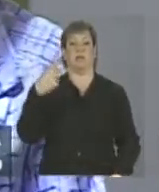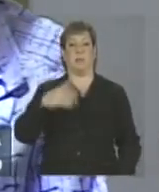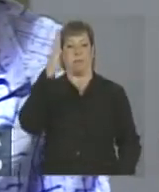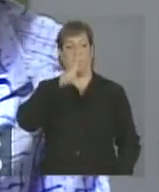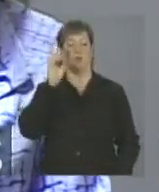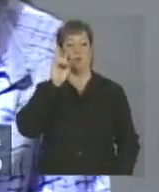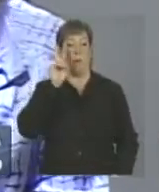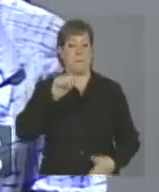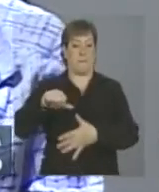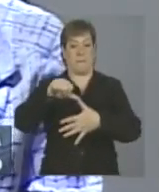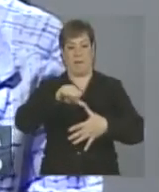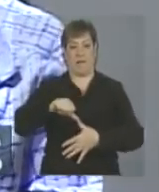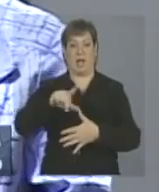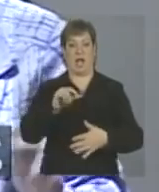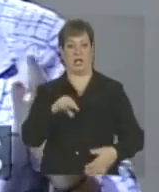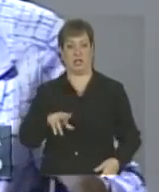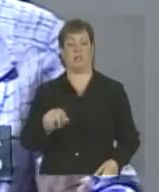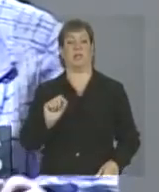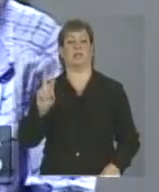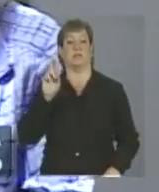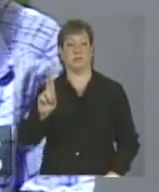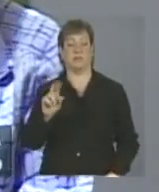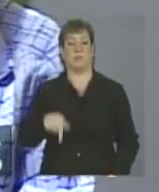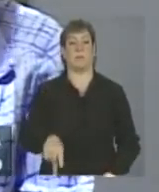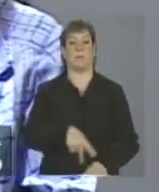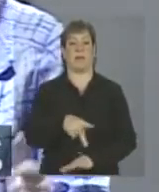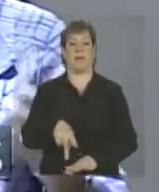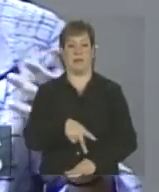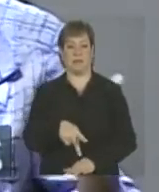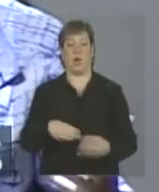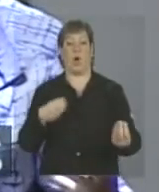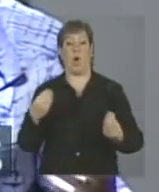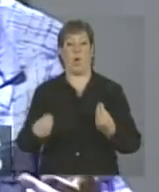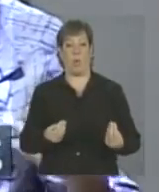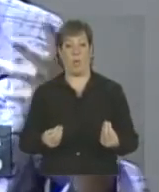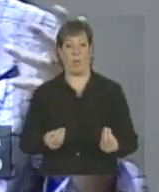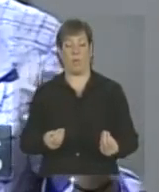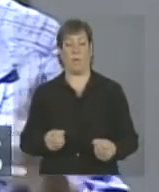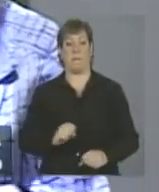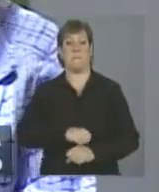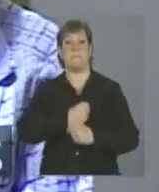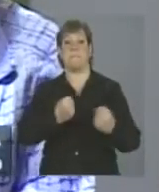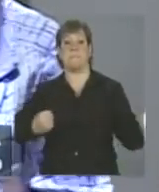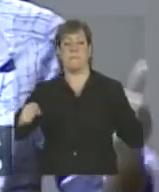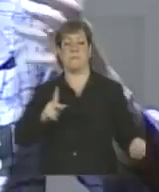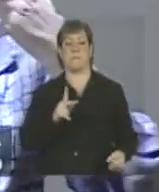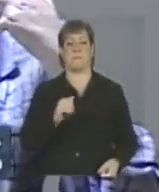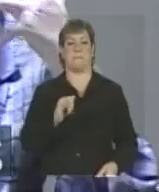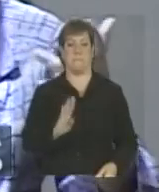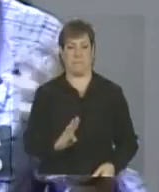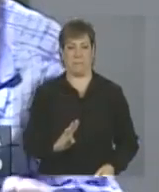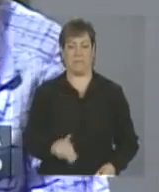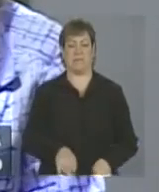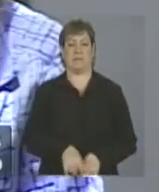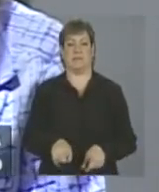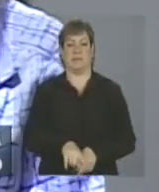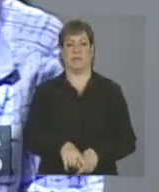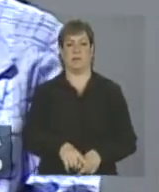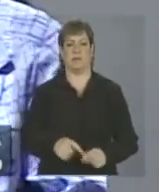do Brasil em relação à América Latina na responsabilidade do país com maior PIB, com maior